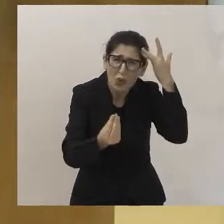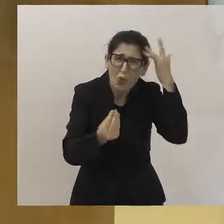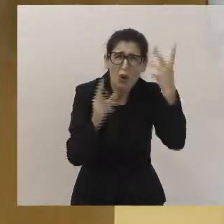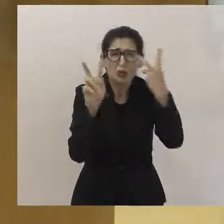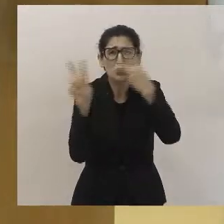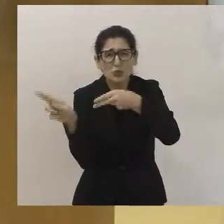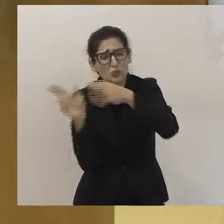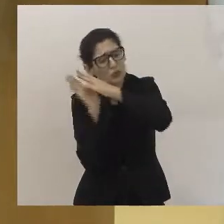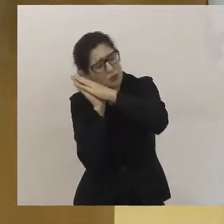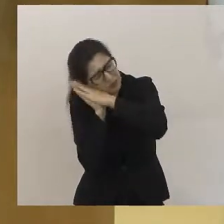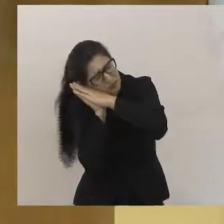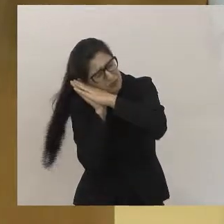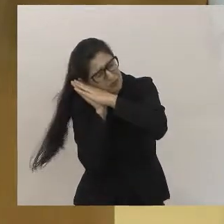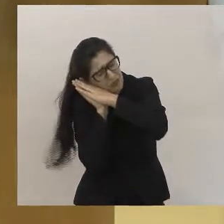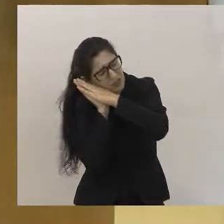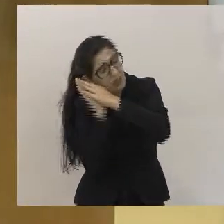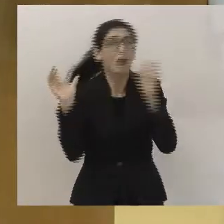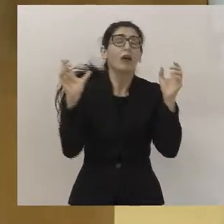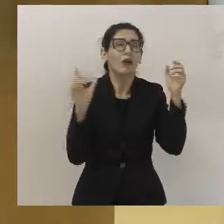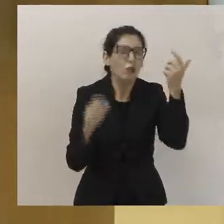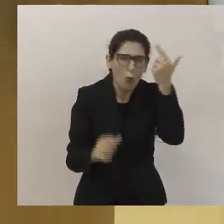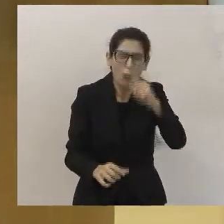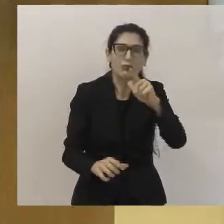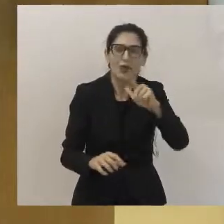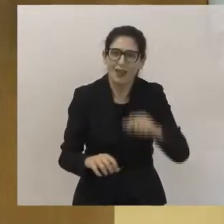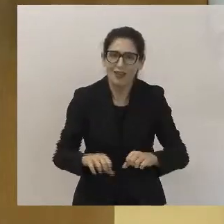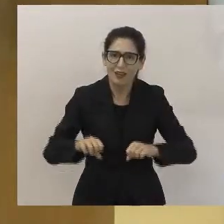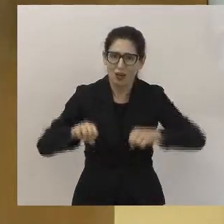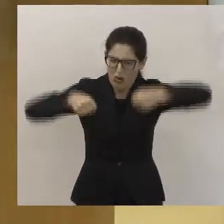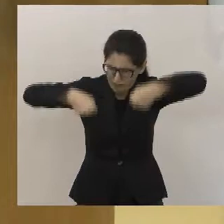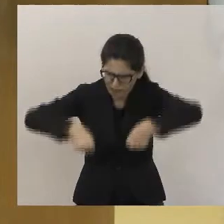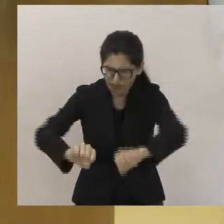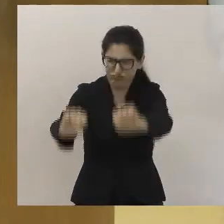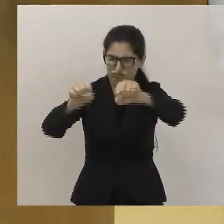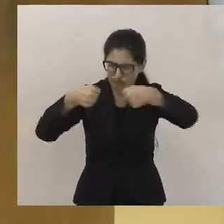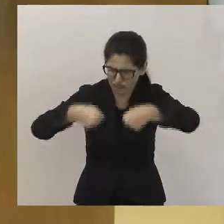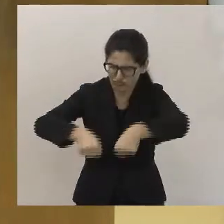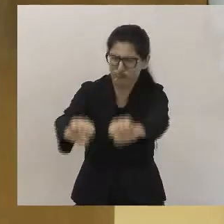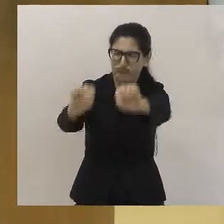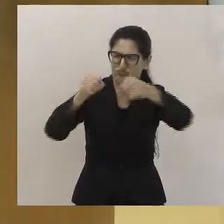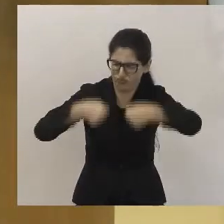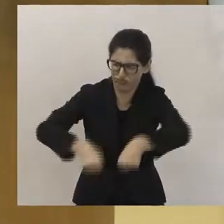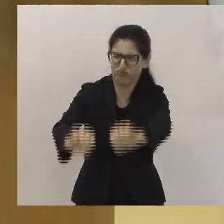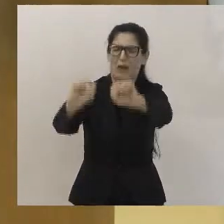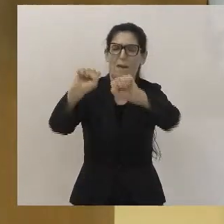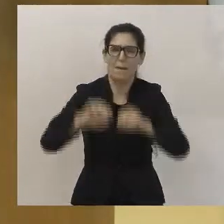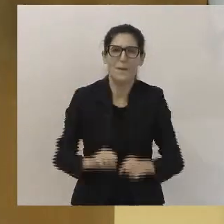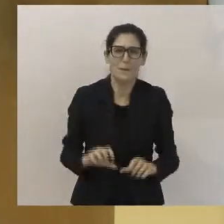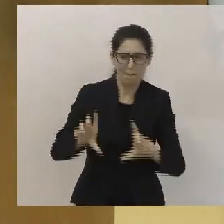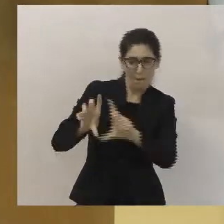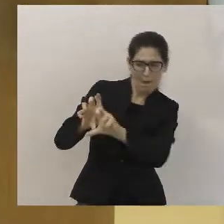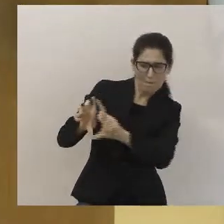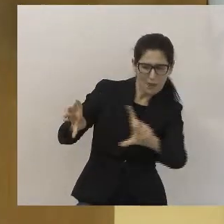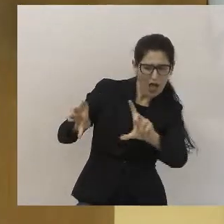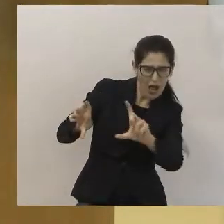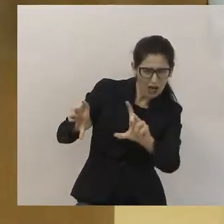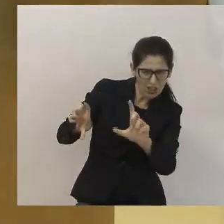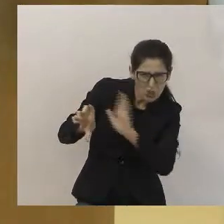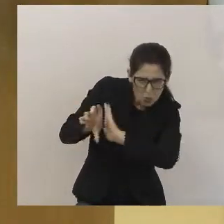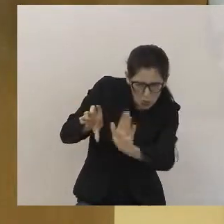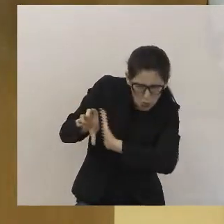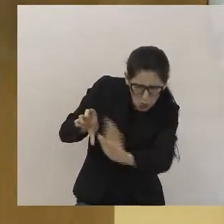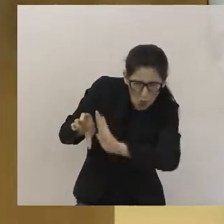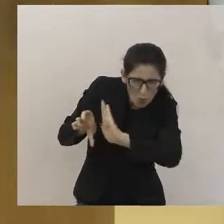vai dormir com racha de motos na frente da sua casa o escapamento adulterado não tão